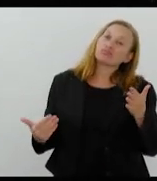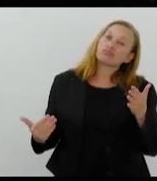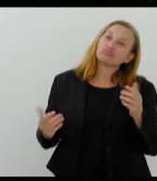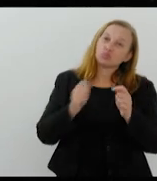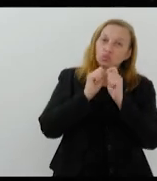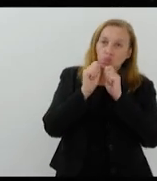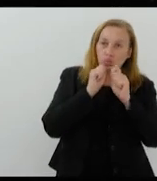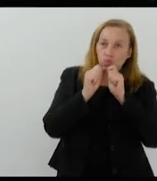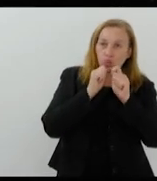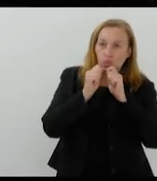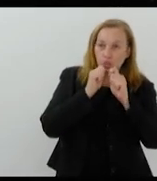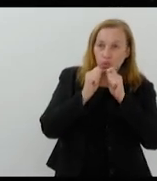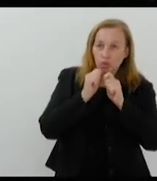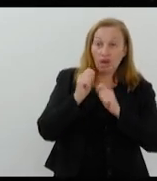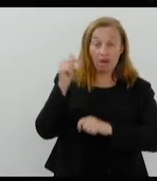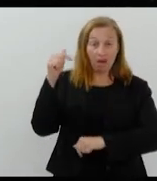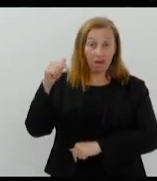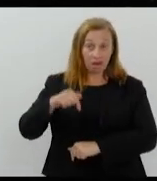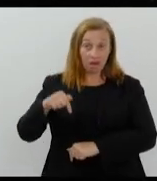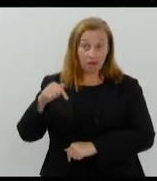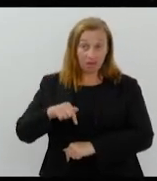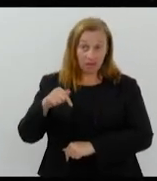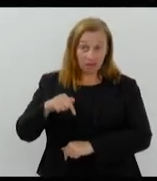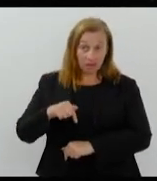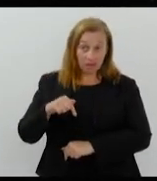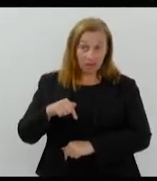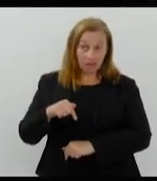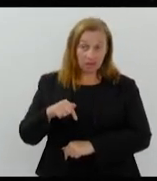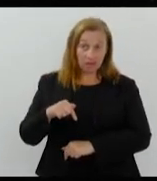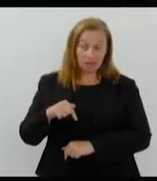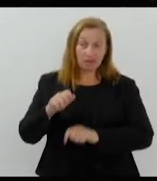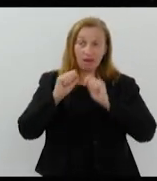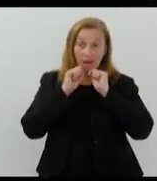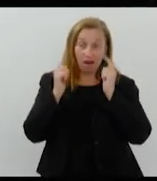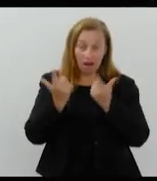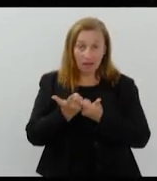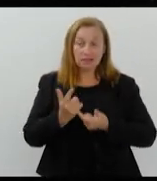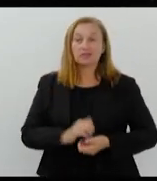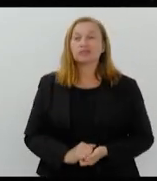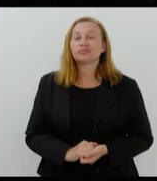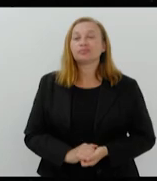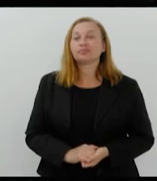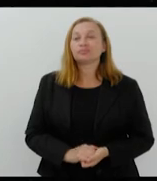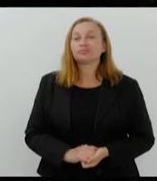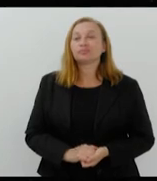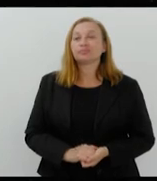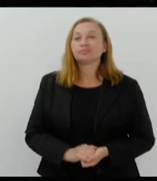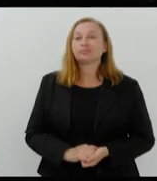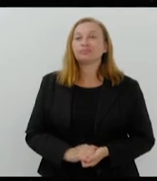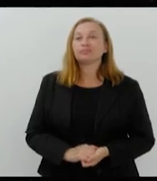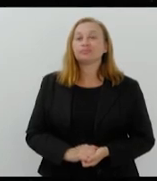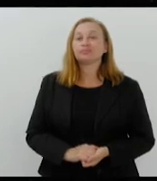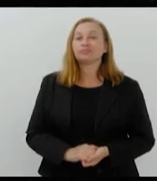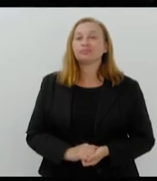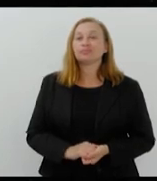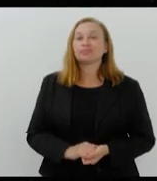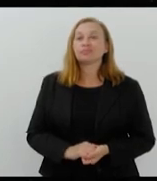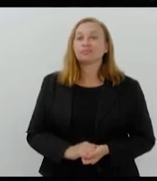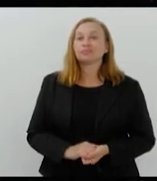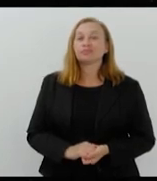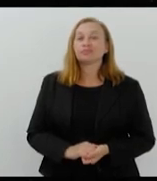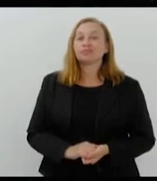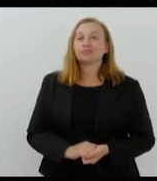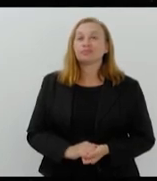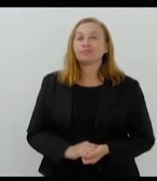que cobrem aqui a nossa Alerje. O rombo